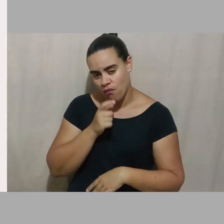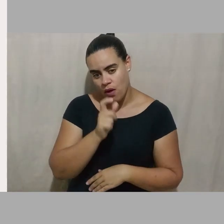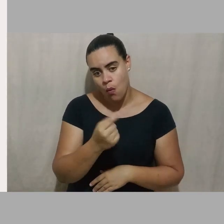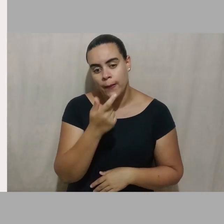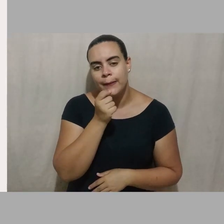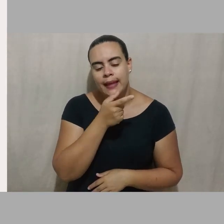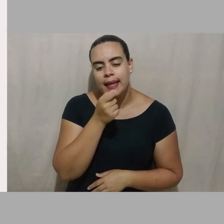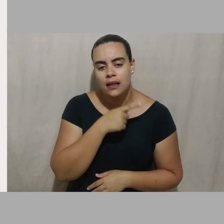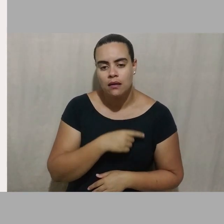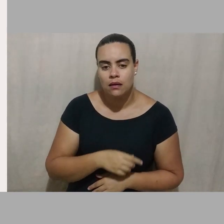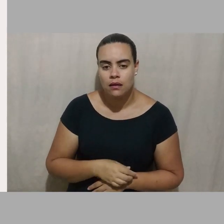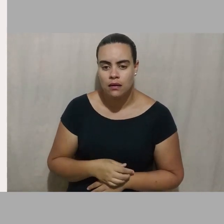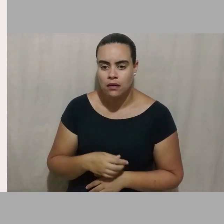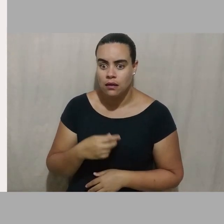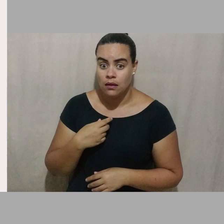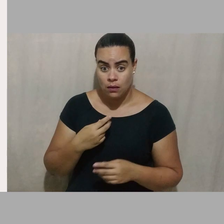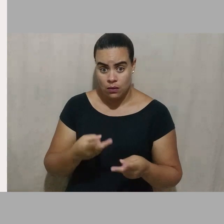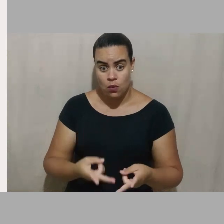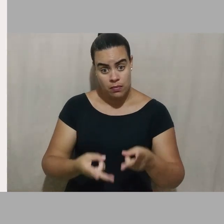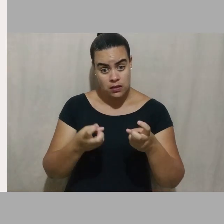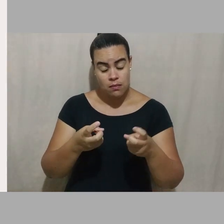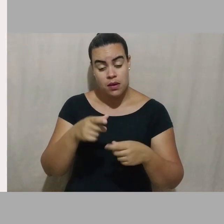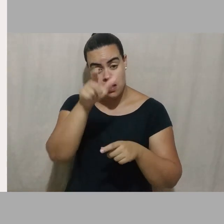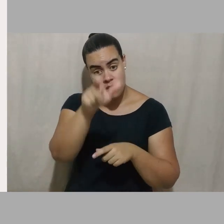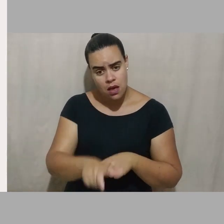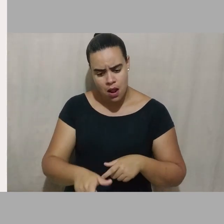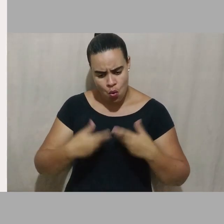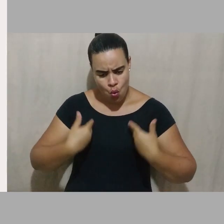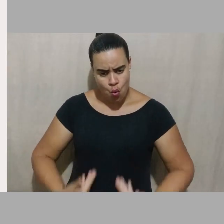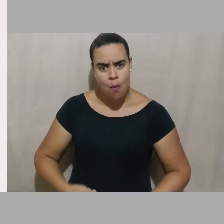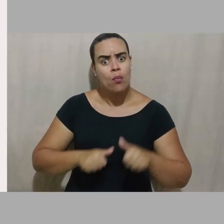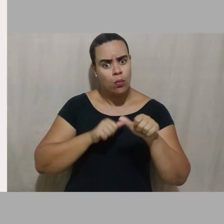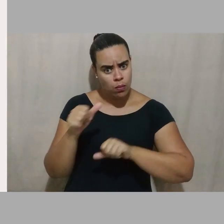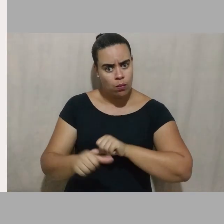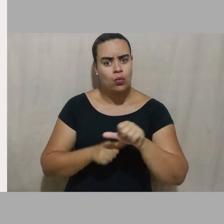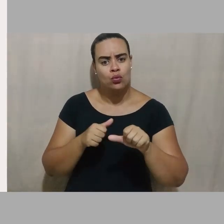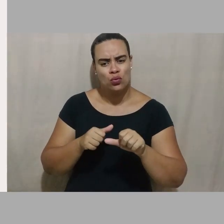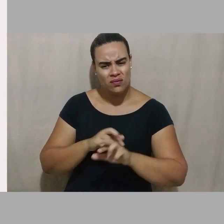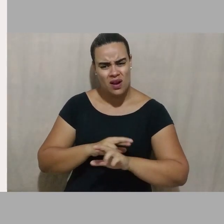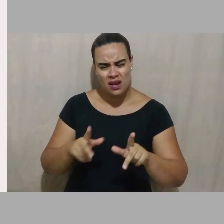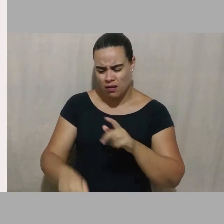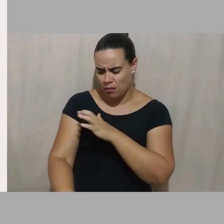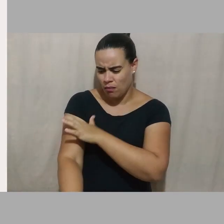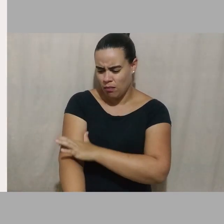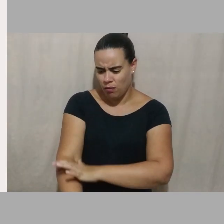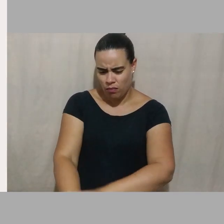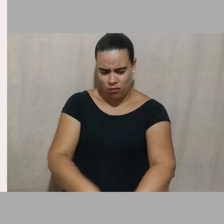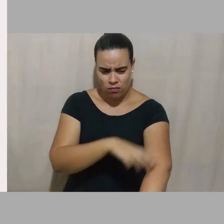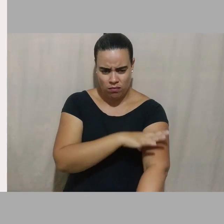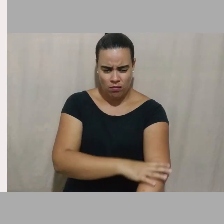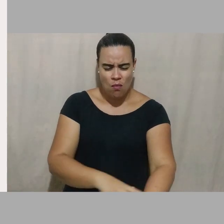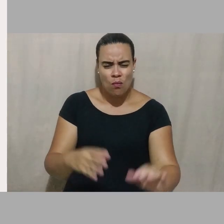vô. Eu notei que o corpo dele também tinha se transformado bruscamente. Seus membros e extremidades estavam tão